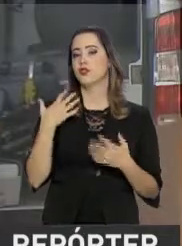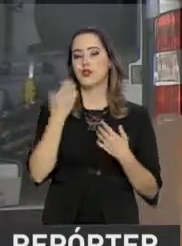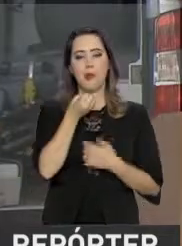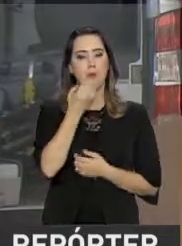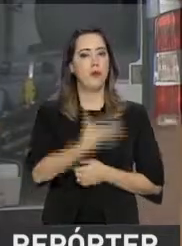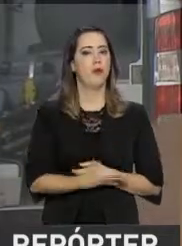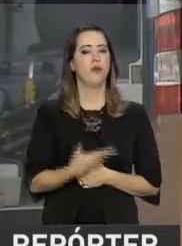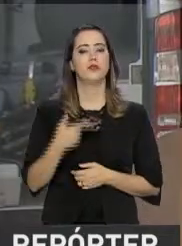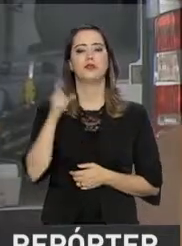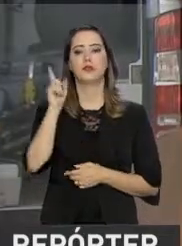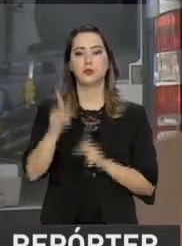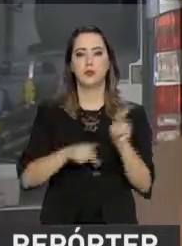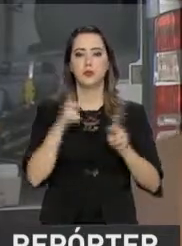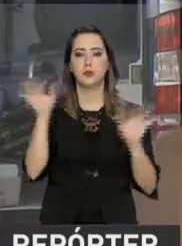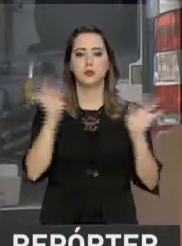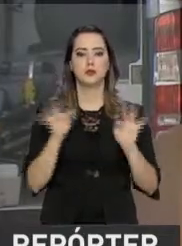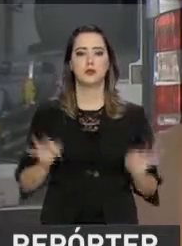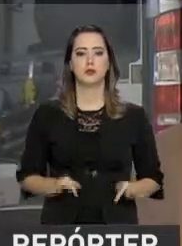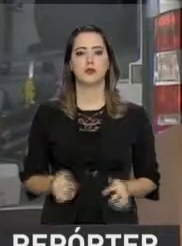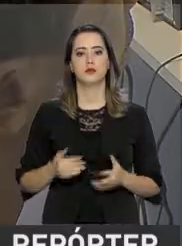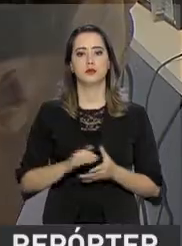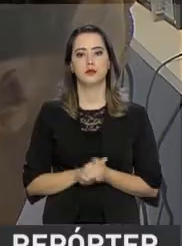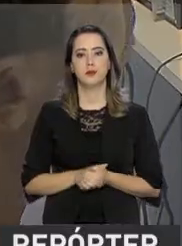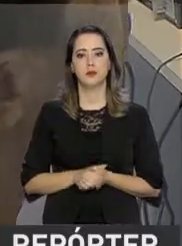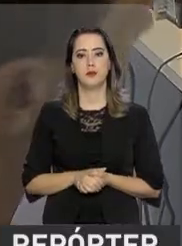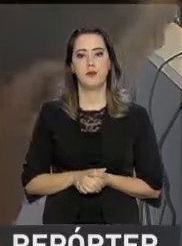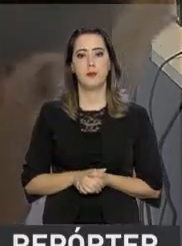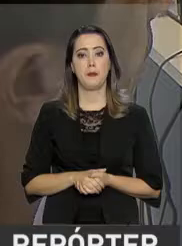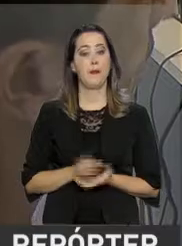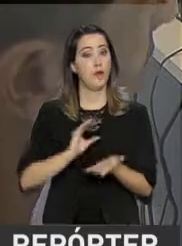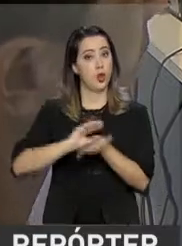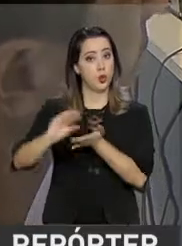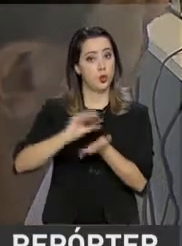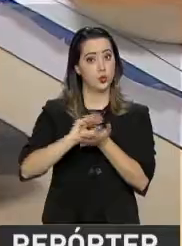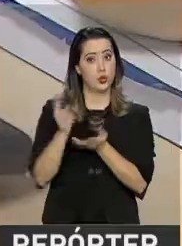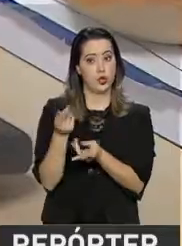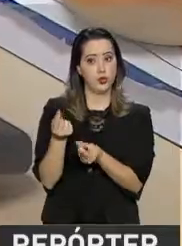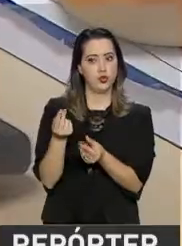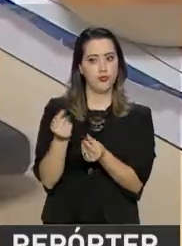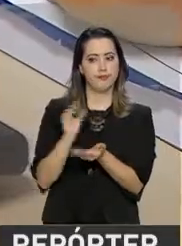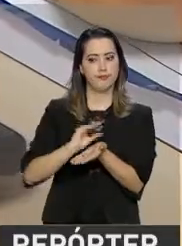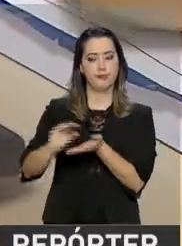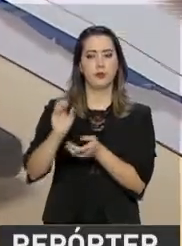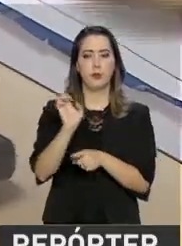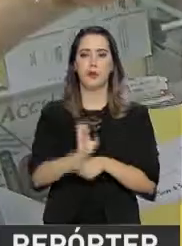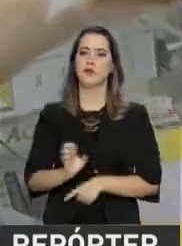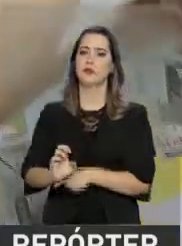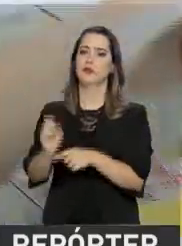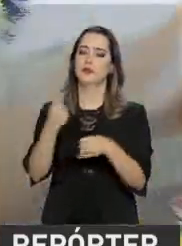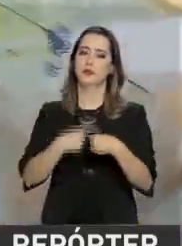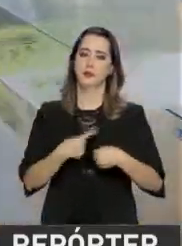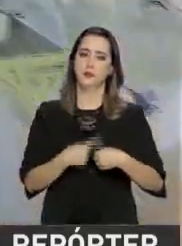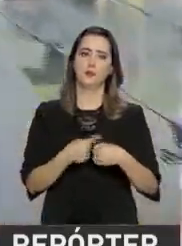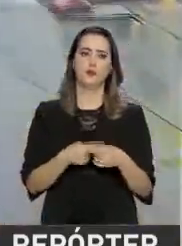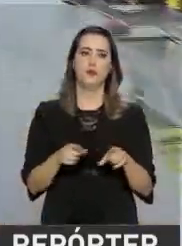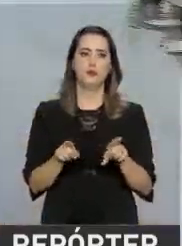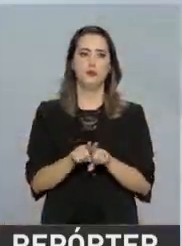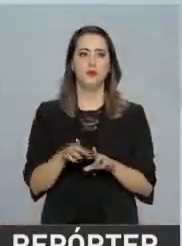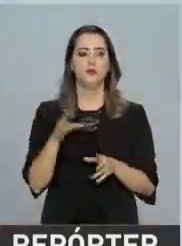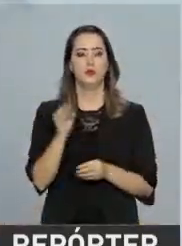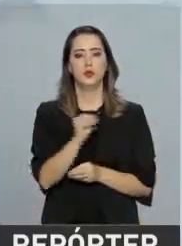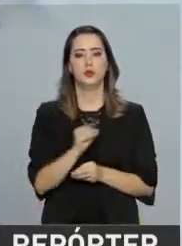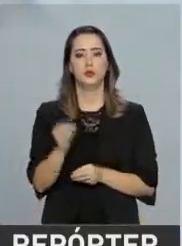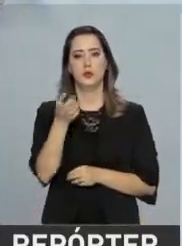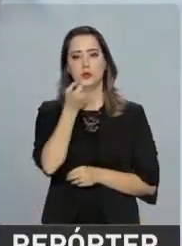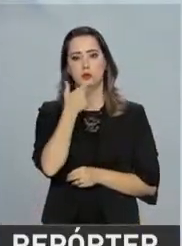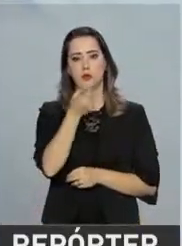tem ideia de como a população está feliz por isso. E o repasse de verbas para estados e municípios, além do fornecimento de